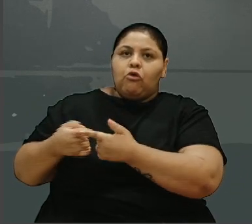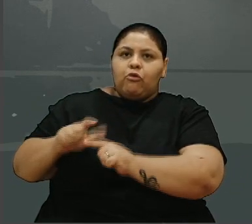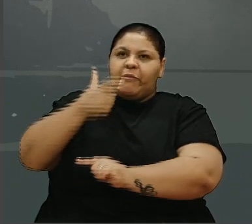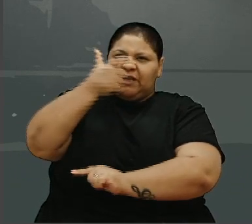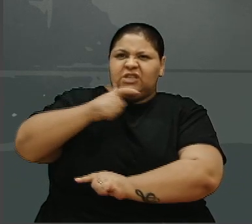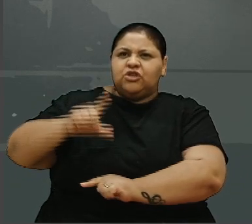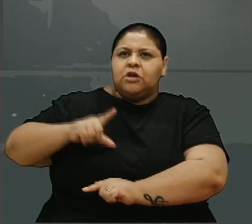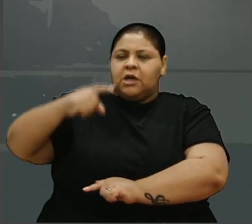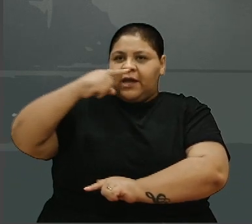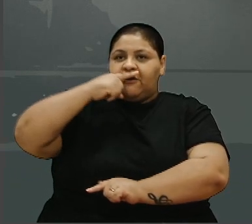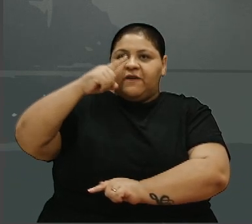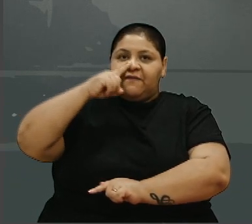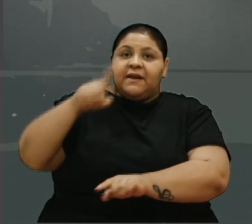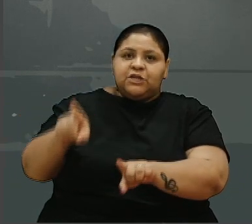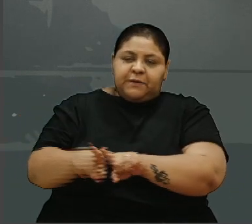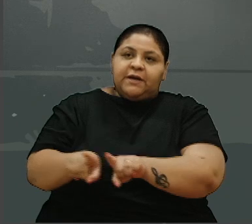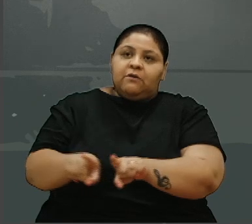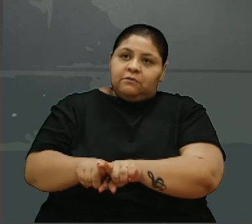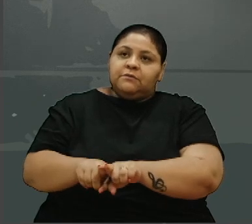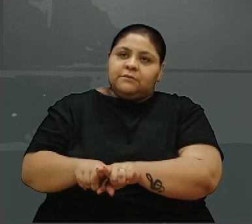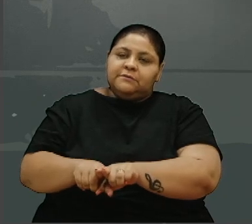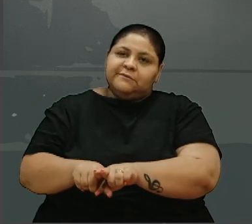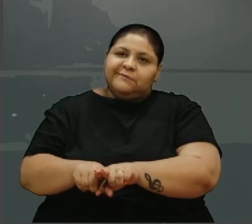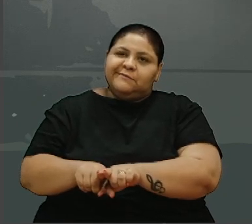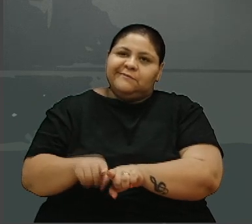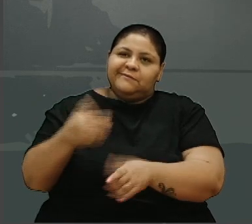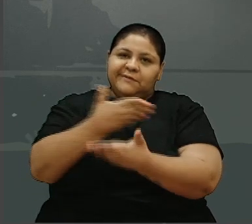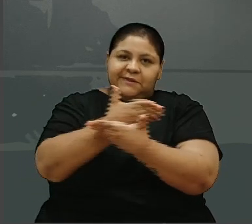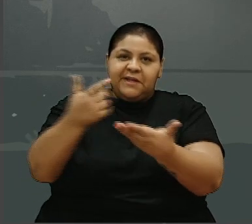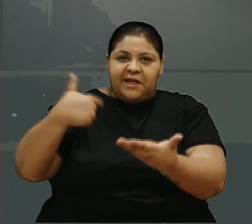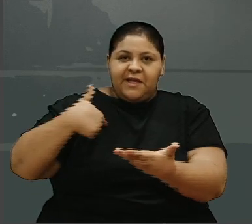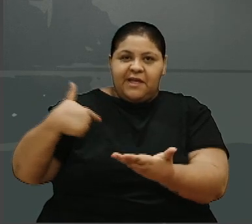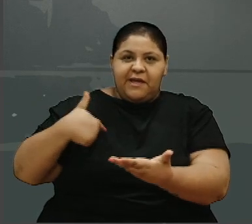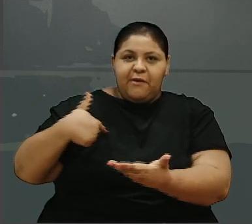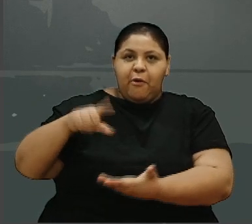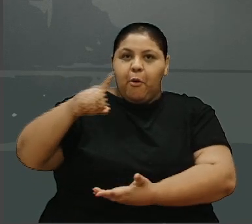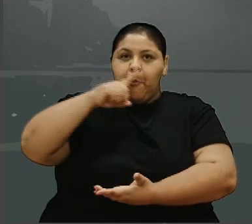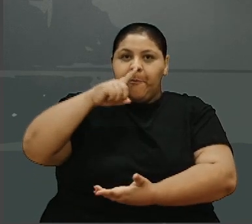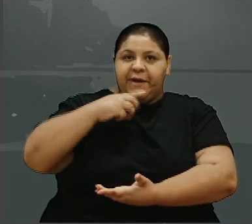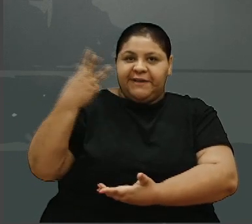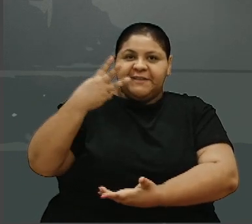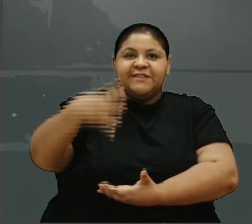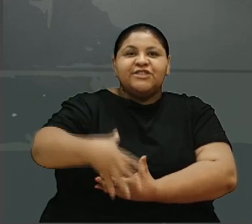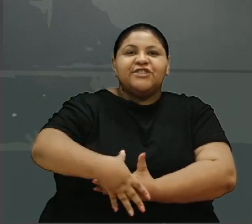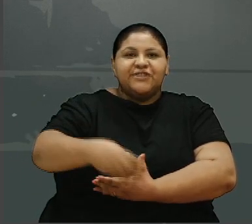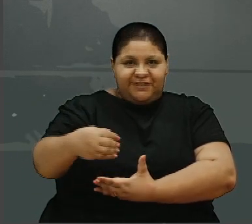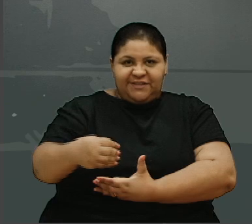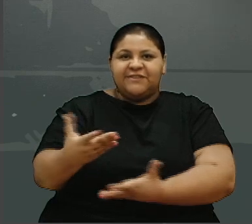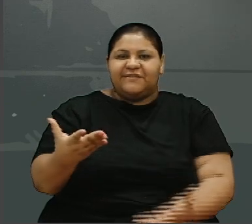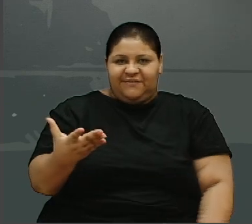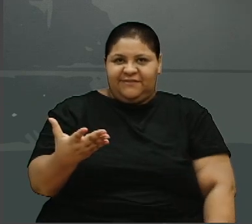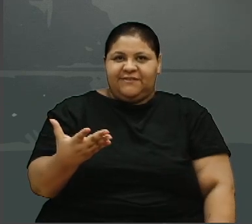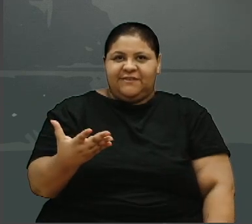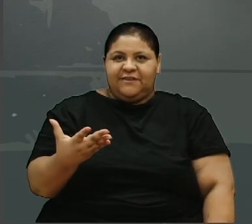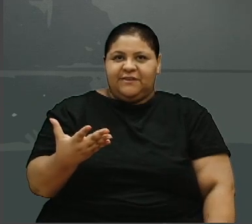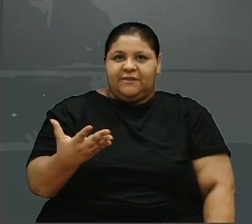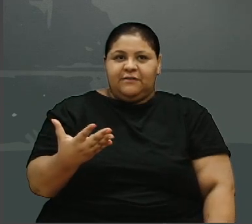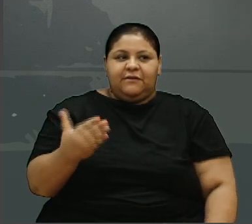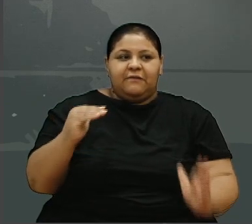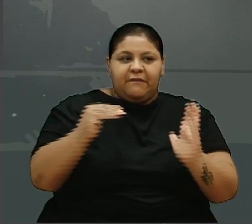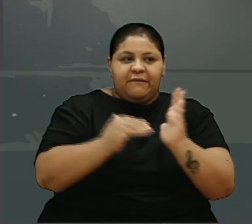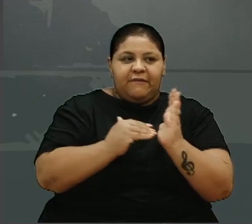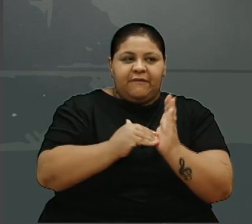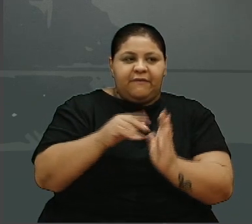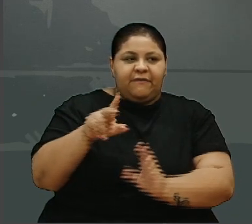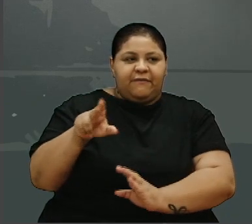tem o direito de decidir. Senhoras e senhores, eu que sou pai de 3 filhos, quem aqui é pai, ou no mínimo irmão, filho